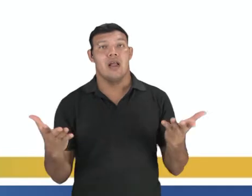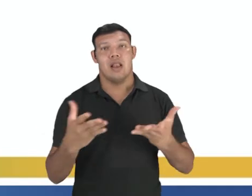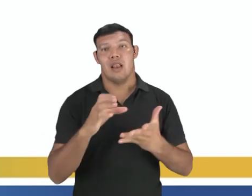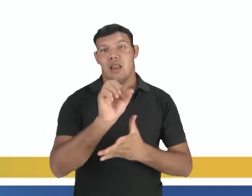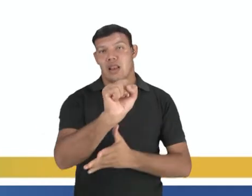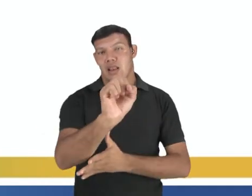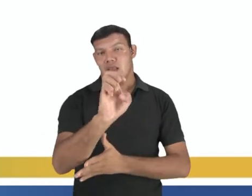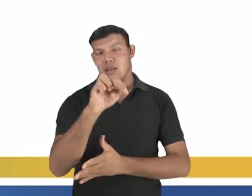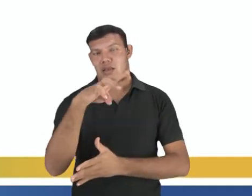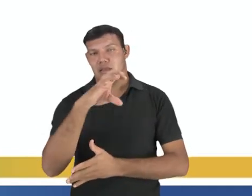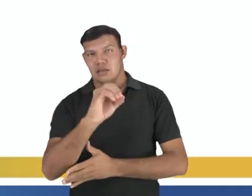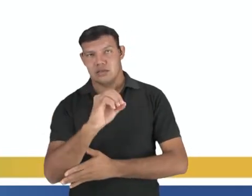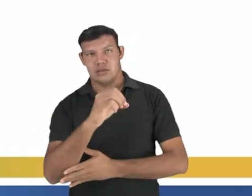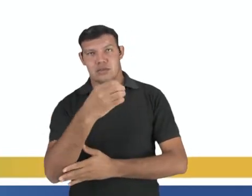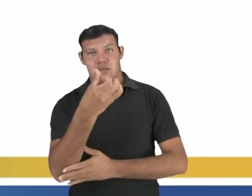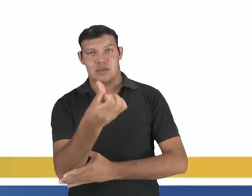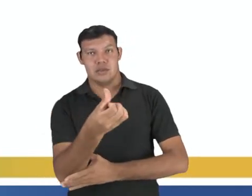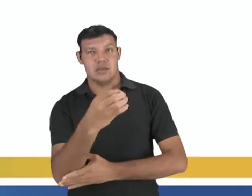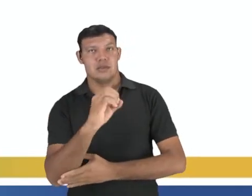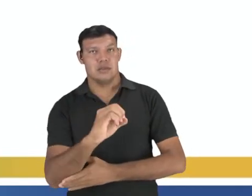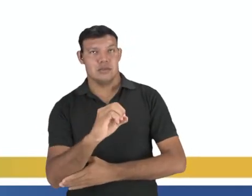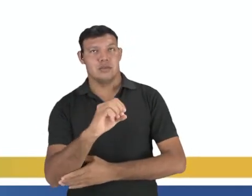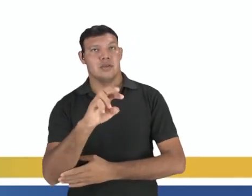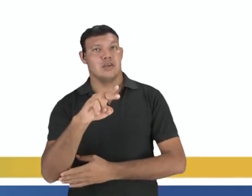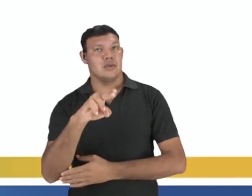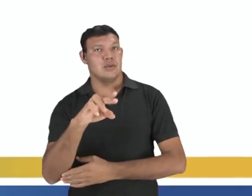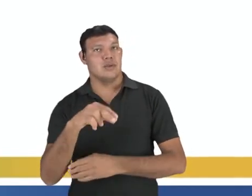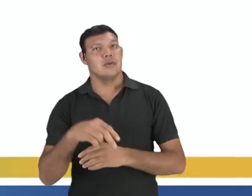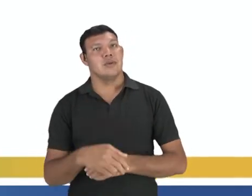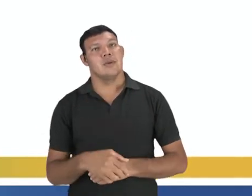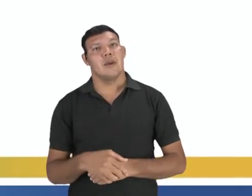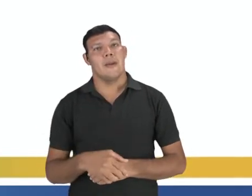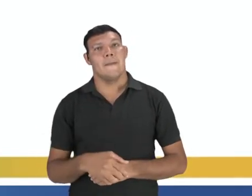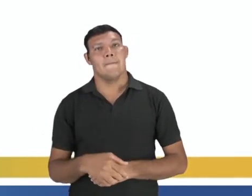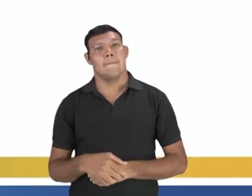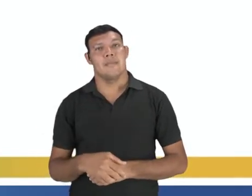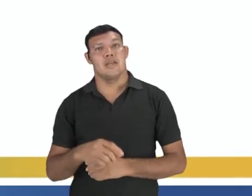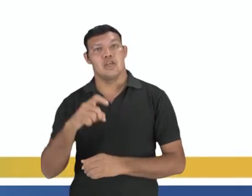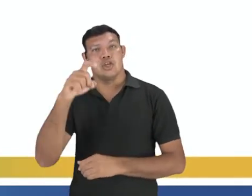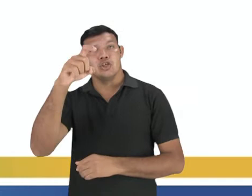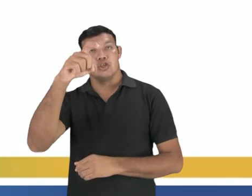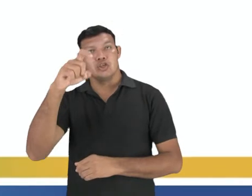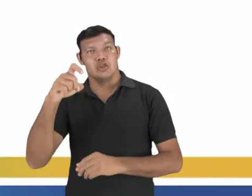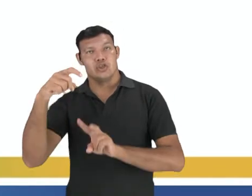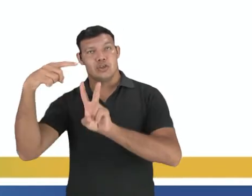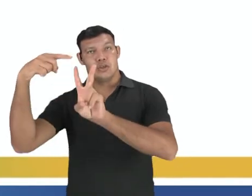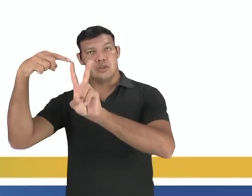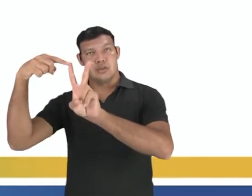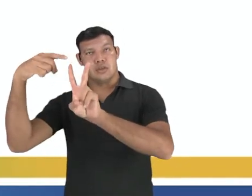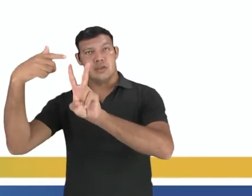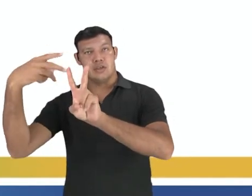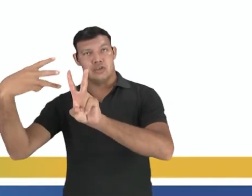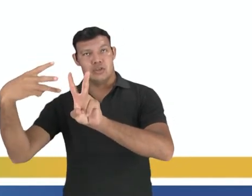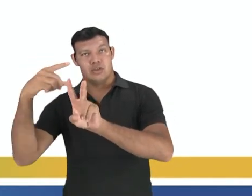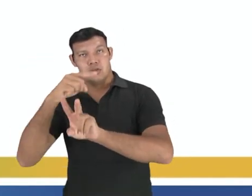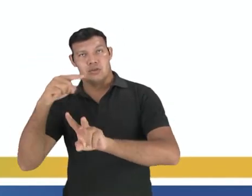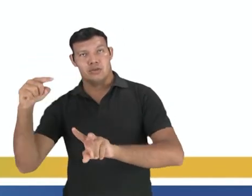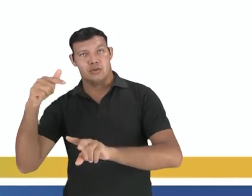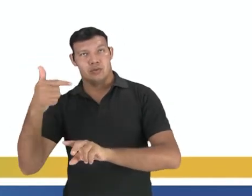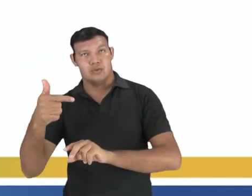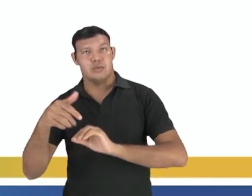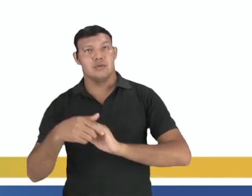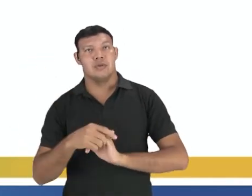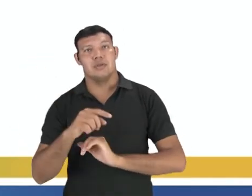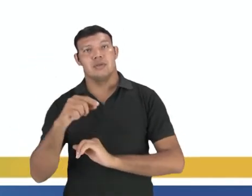X raiz de 3 sobre 2 sobre x. O que vai acontecer? O primeiro pelo inverso do segundo.